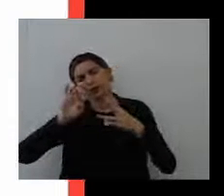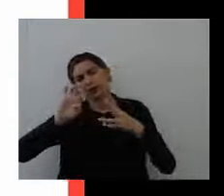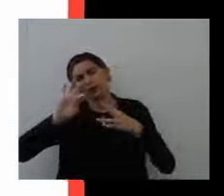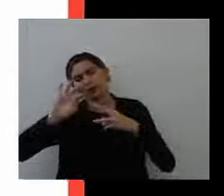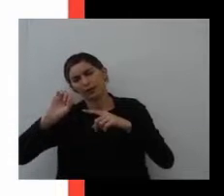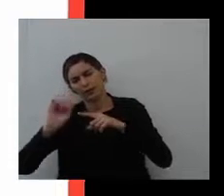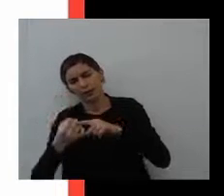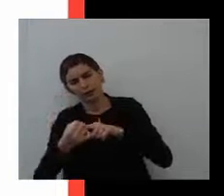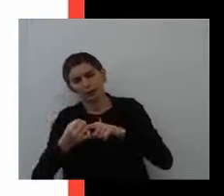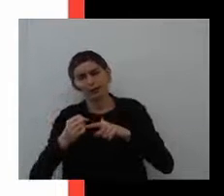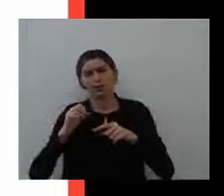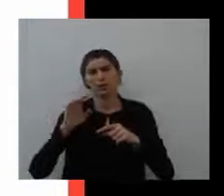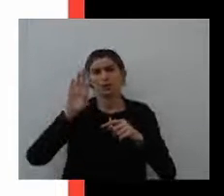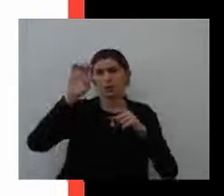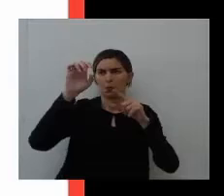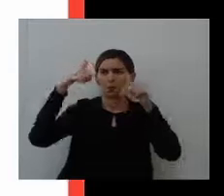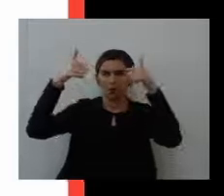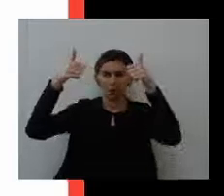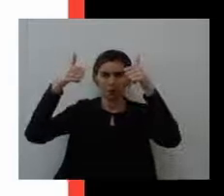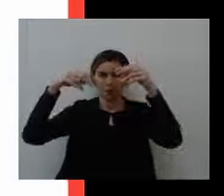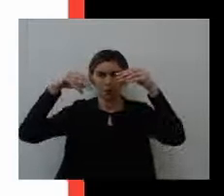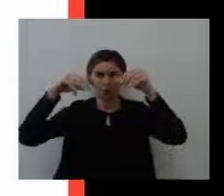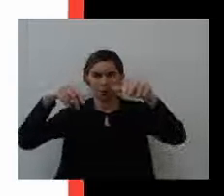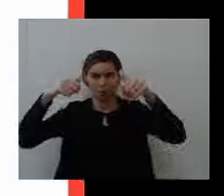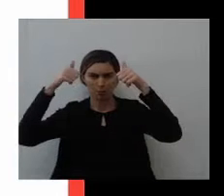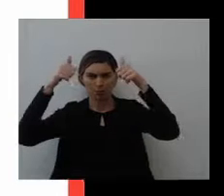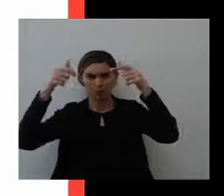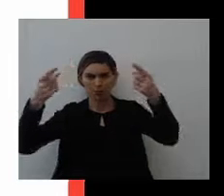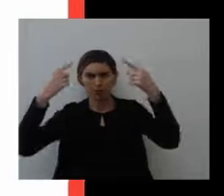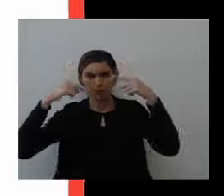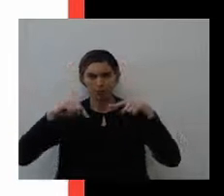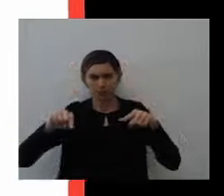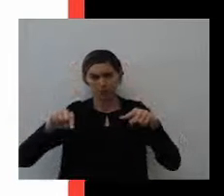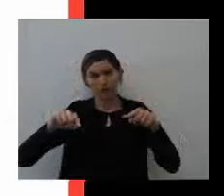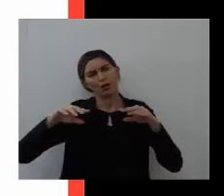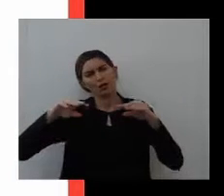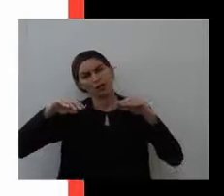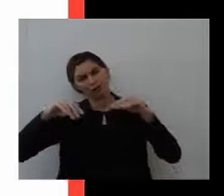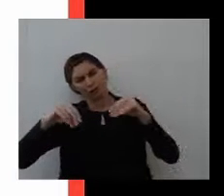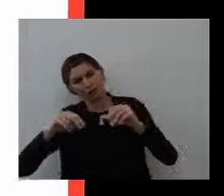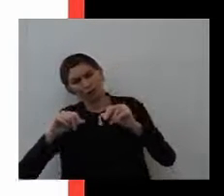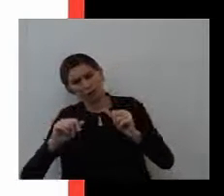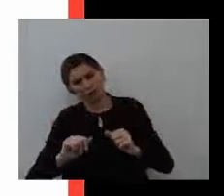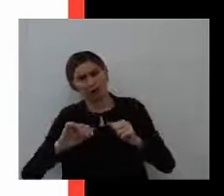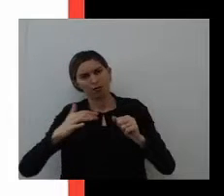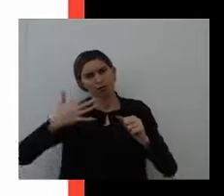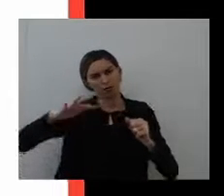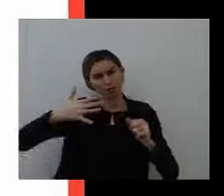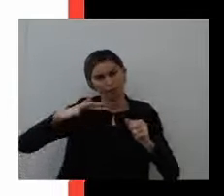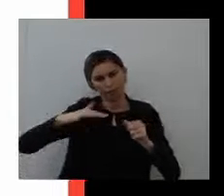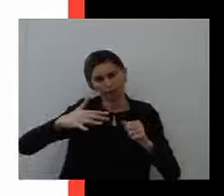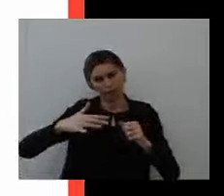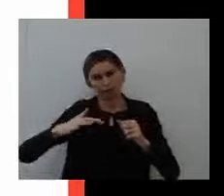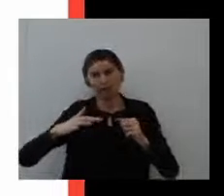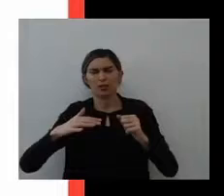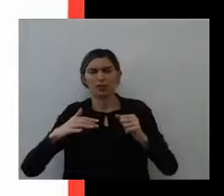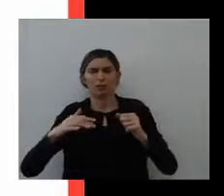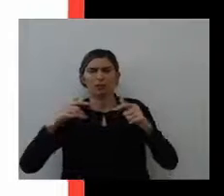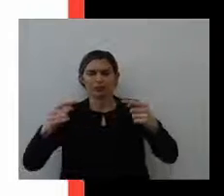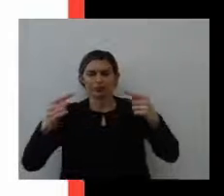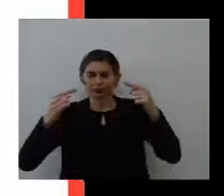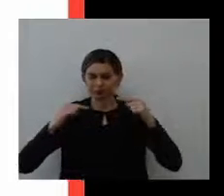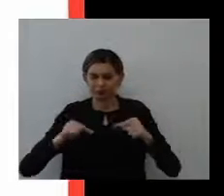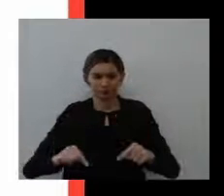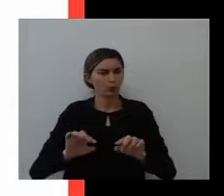seriam os bem-nascidos com as melhores terras, os pequenos agricultores com as terras menos